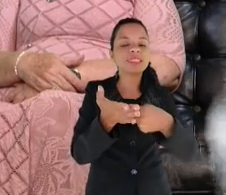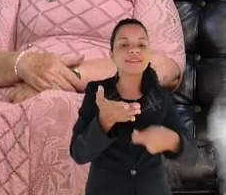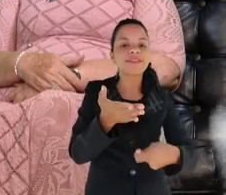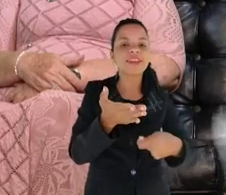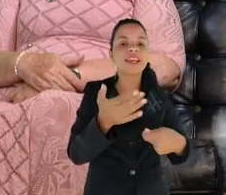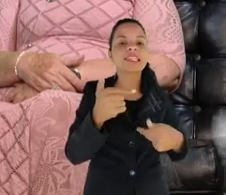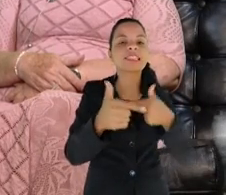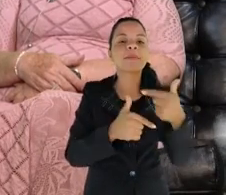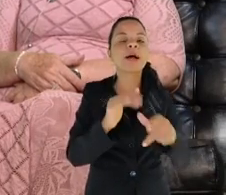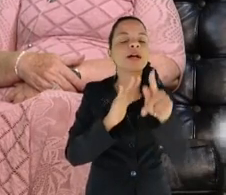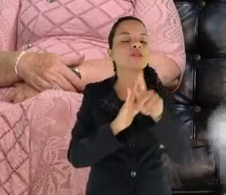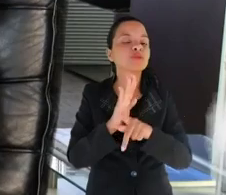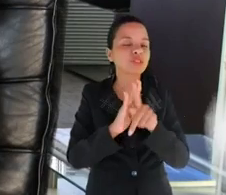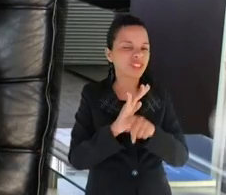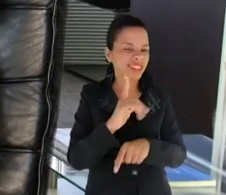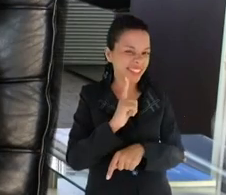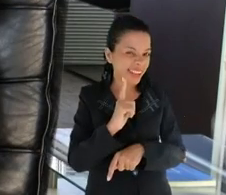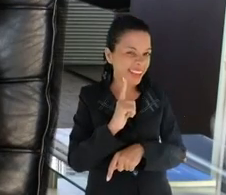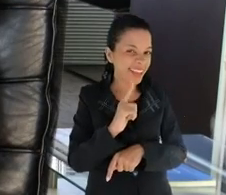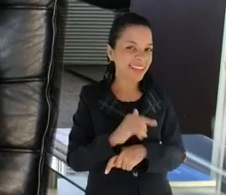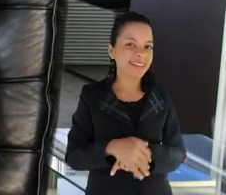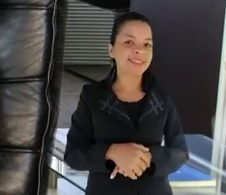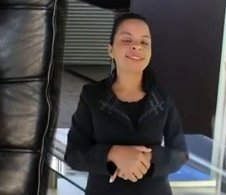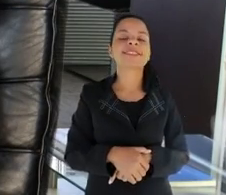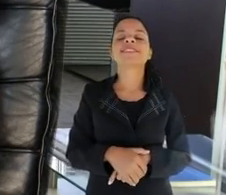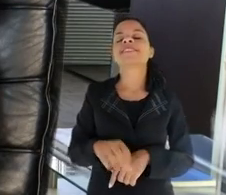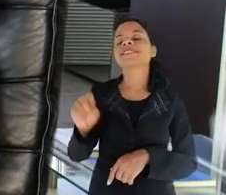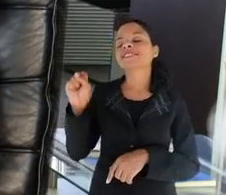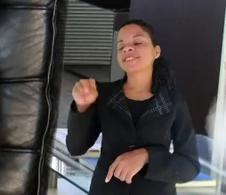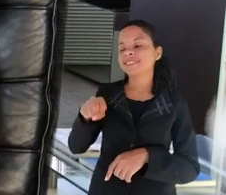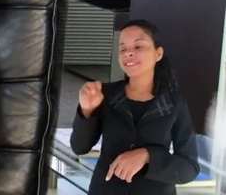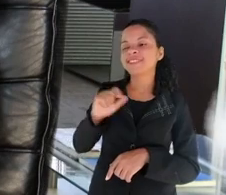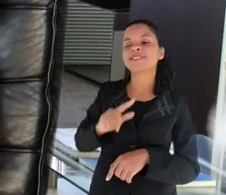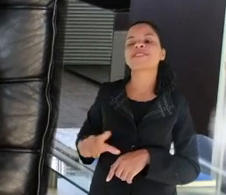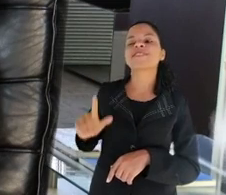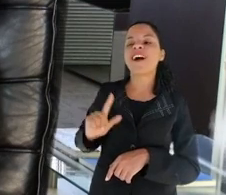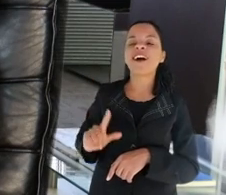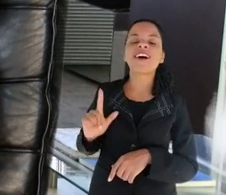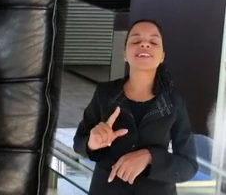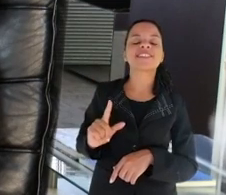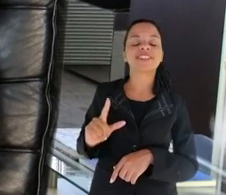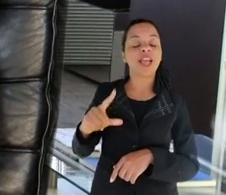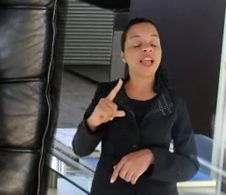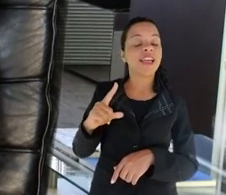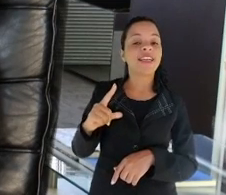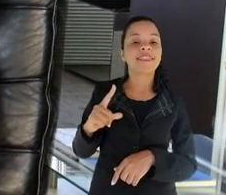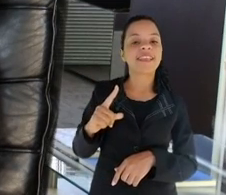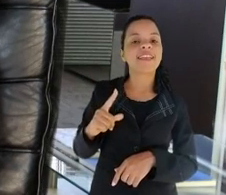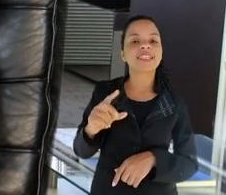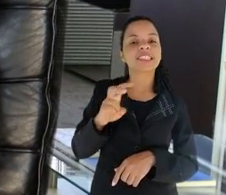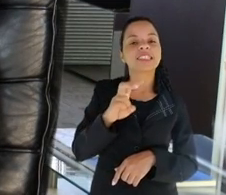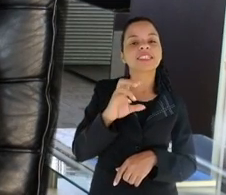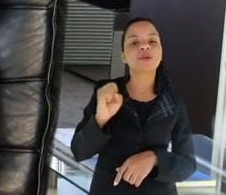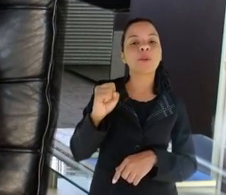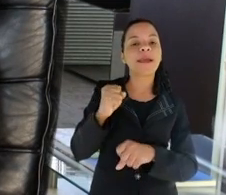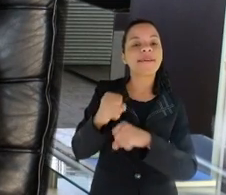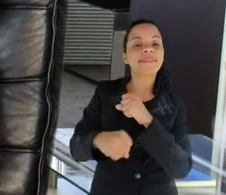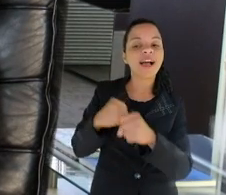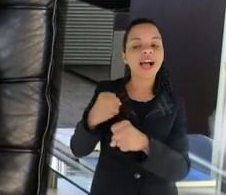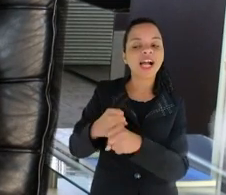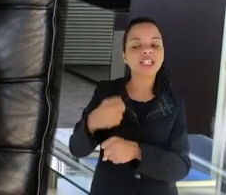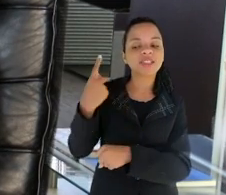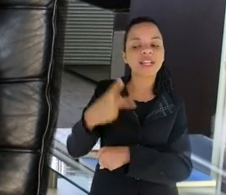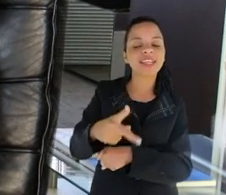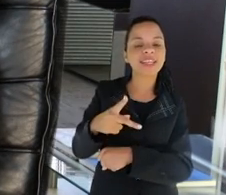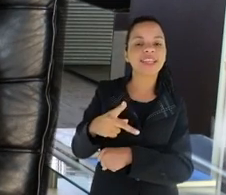Conta pra gente. Claro que há, com 50 anos de Brasília, a mineirinha Couto, como eu